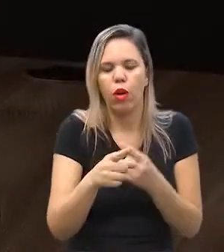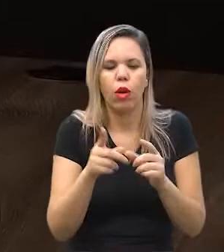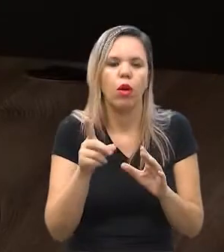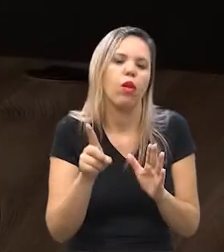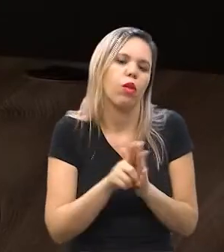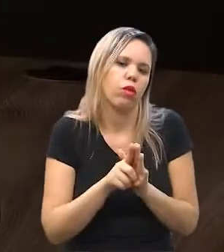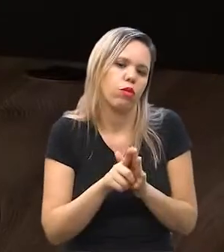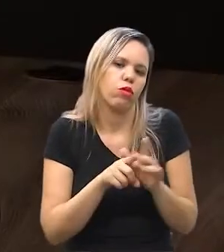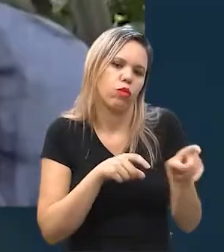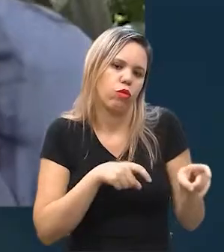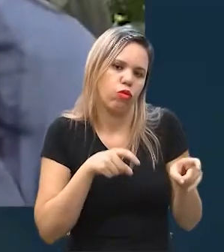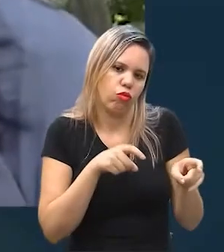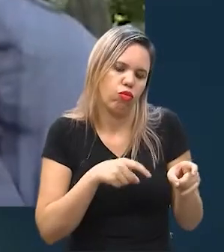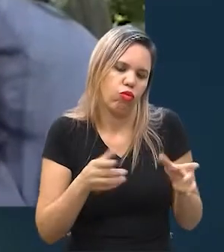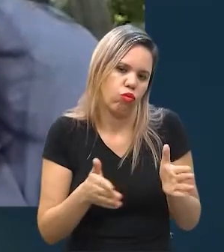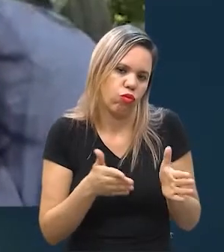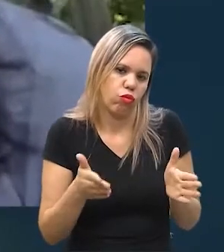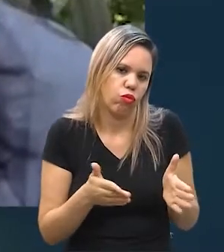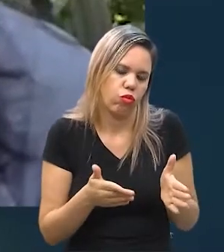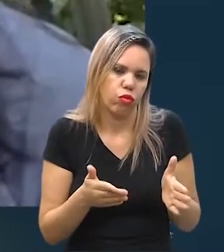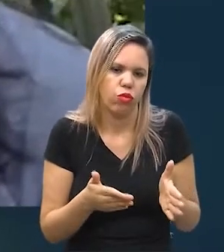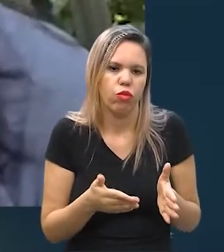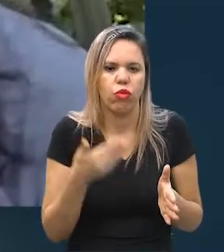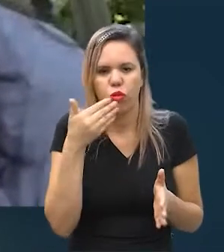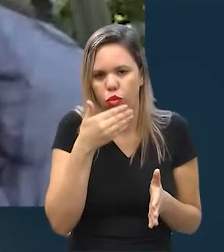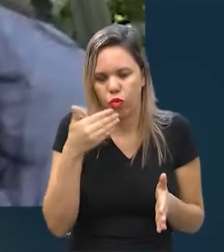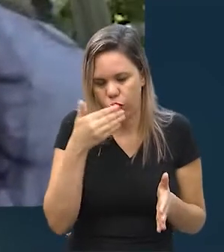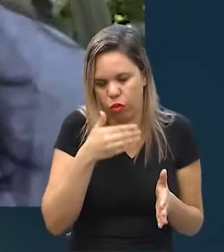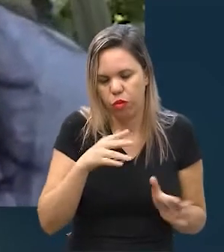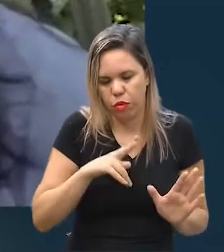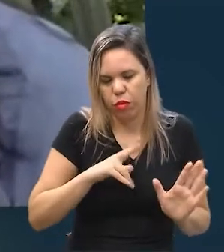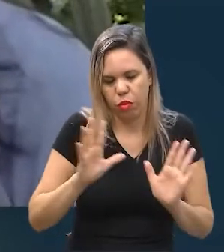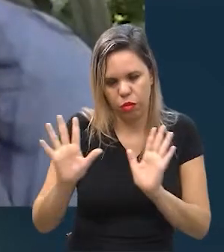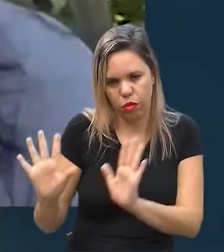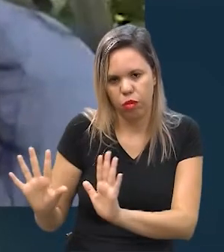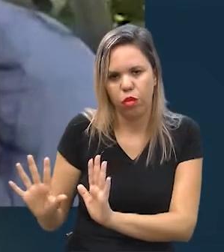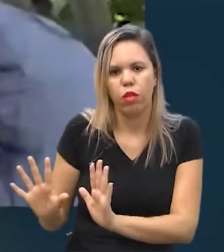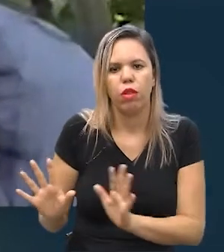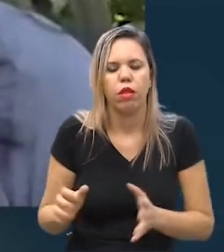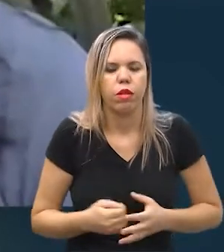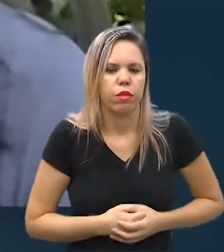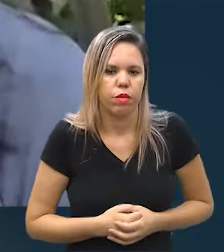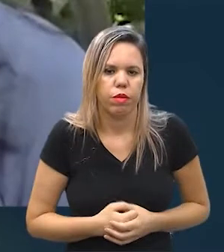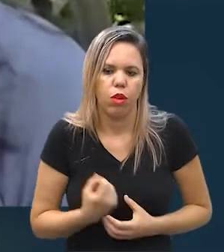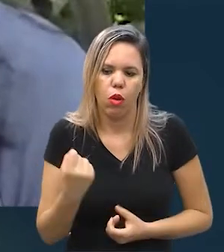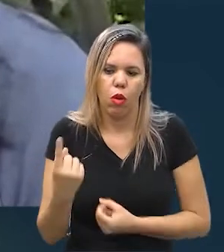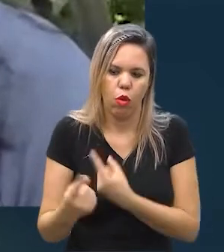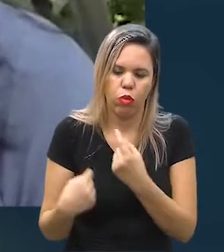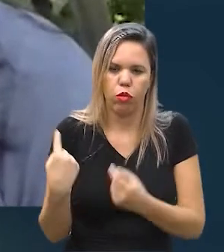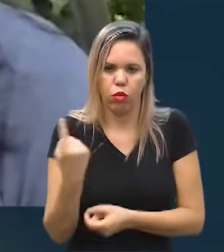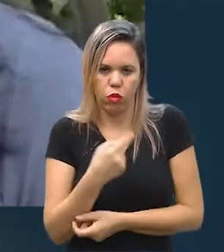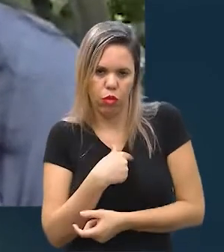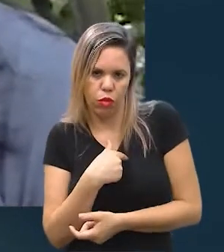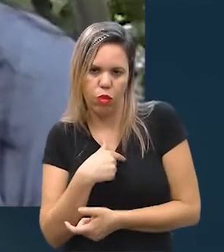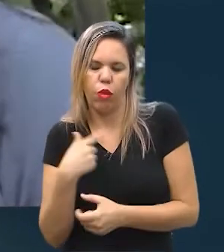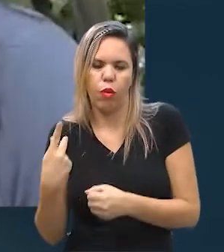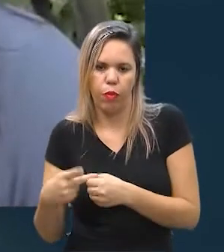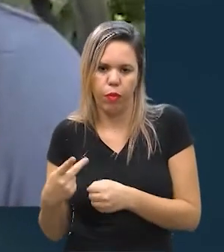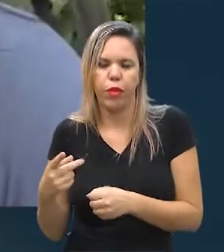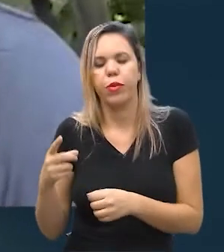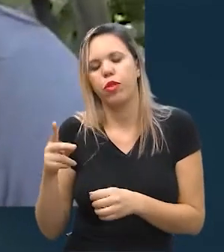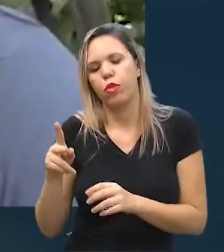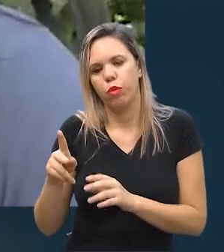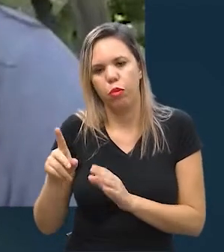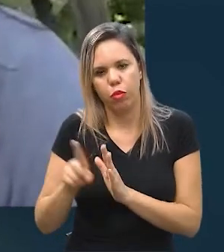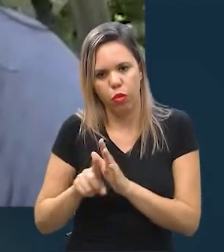produtores? Olha, os doces, particularmente, um dos nossos produtores